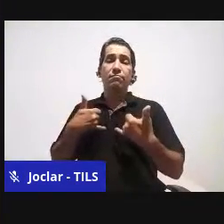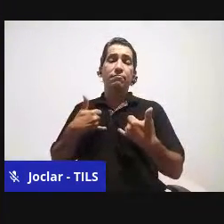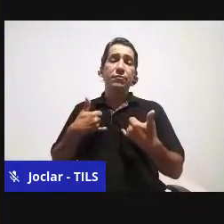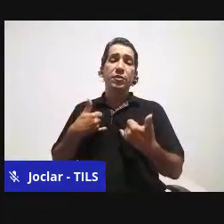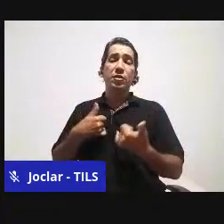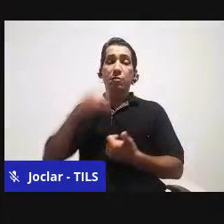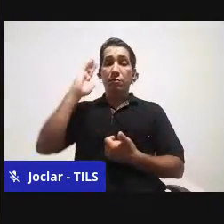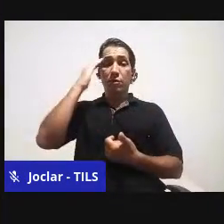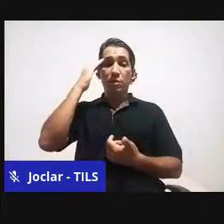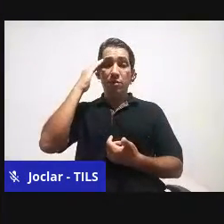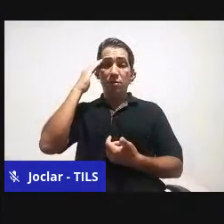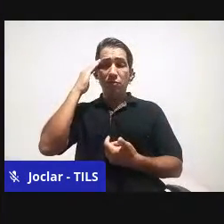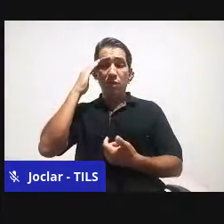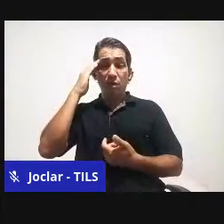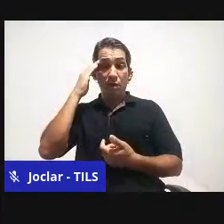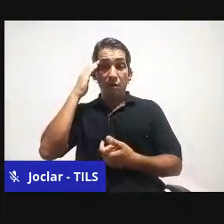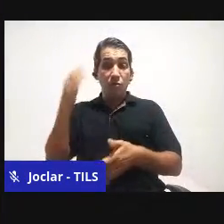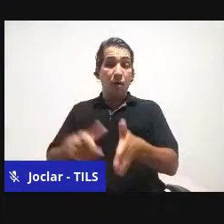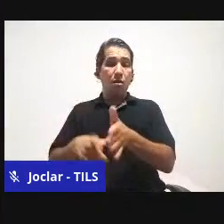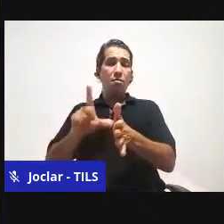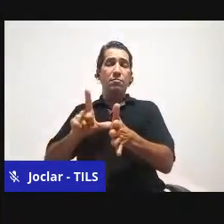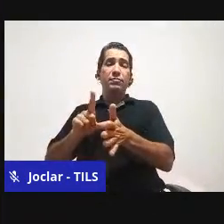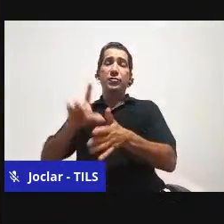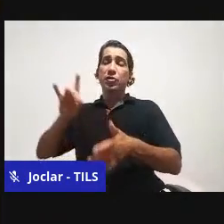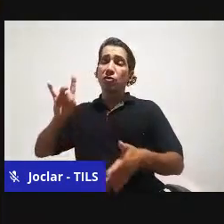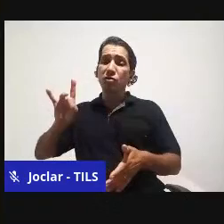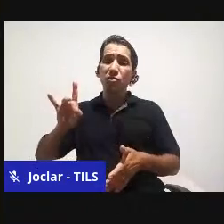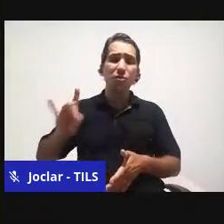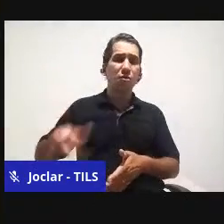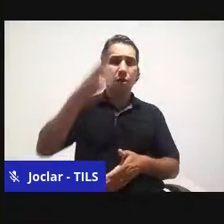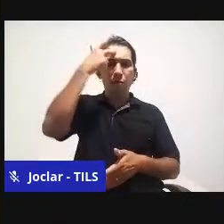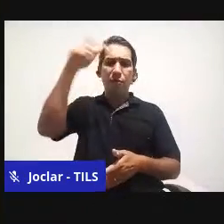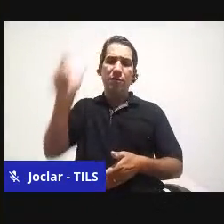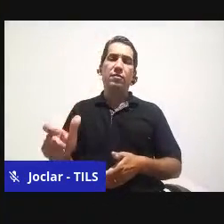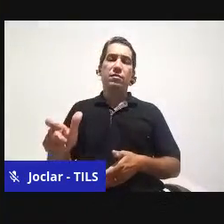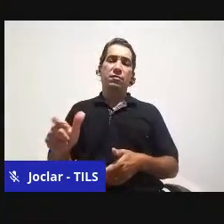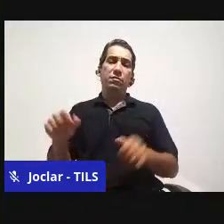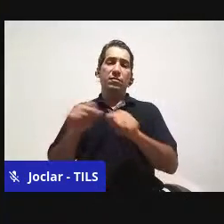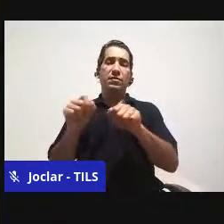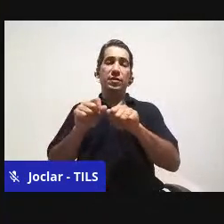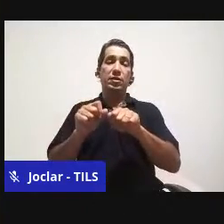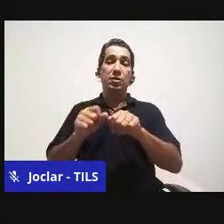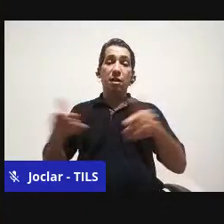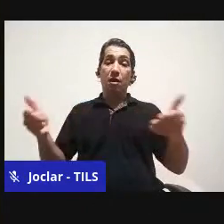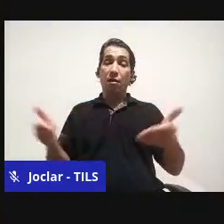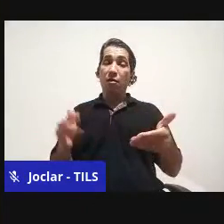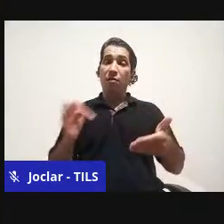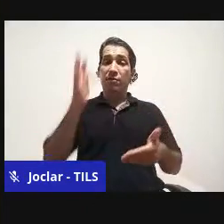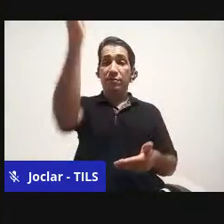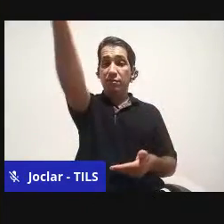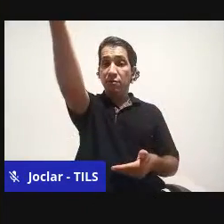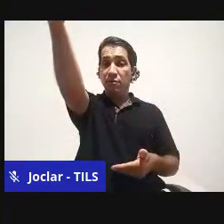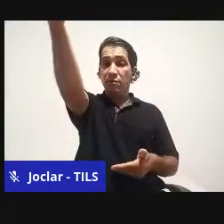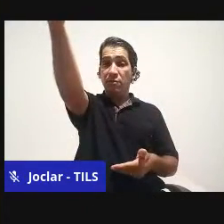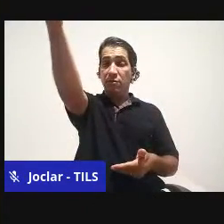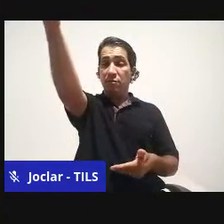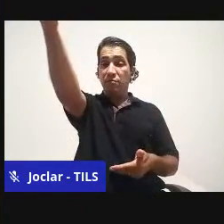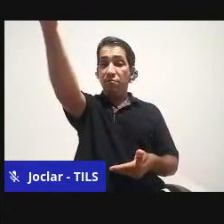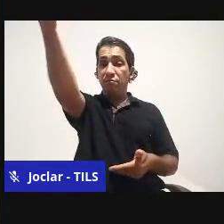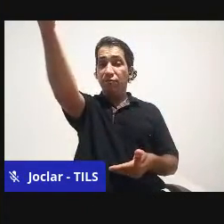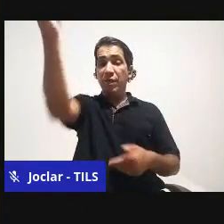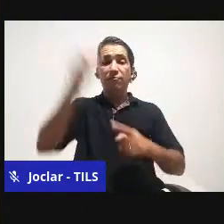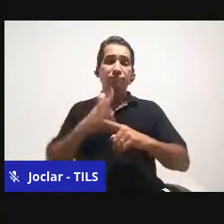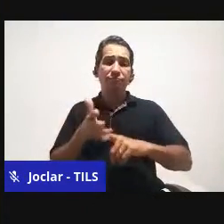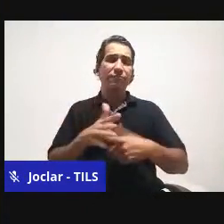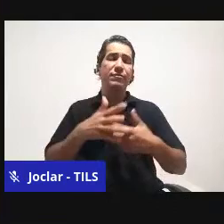humano que fazia. Daqui para frente, as máquinas dotadas de inteligência artificial com aprendizagem profunda, com o deep